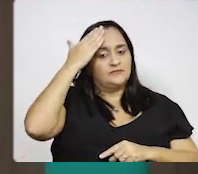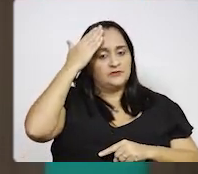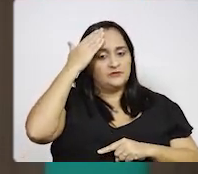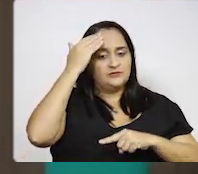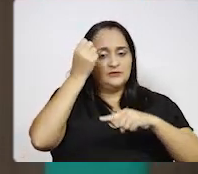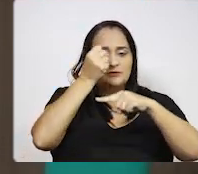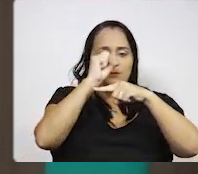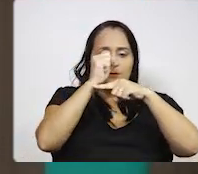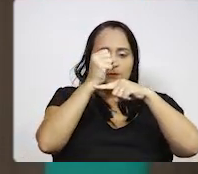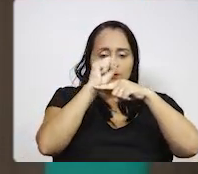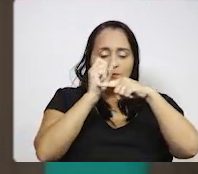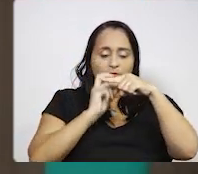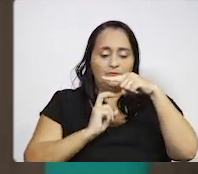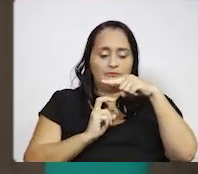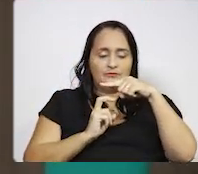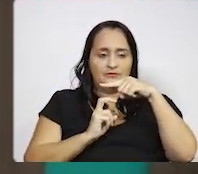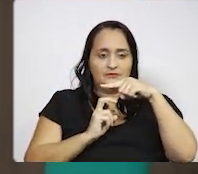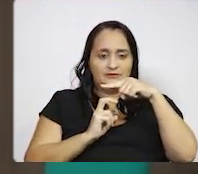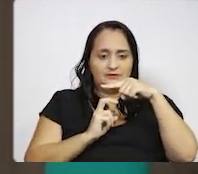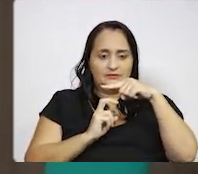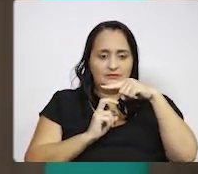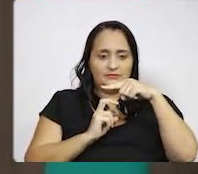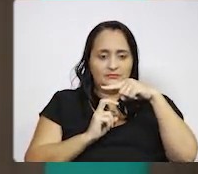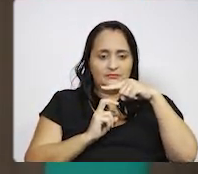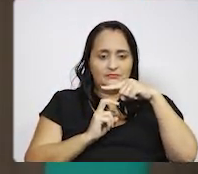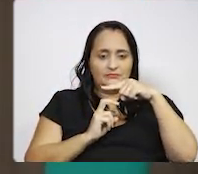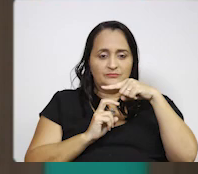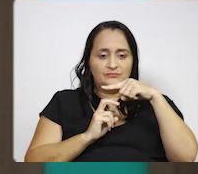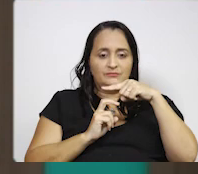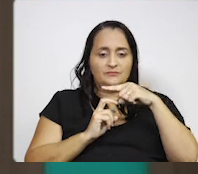quintos, ela fica